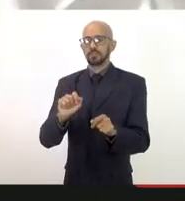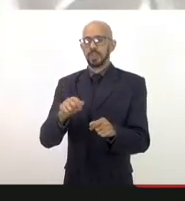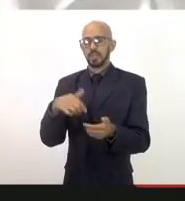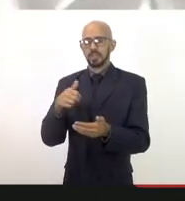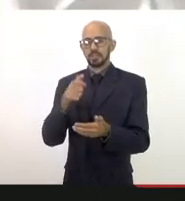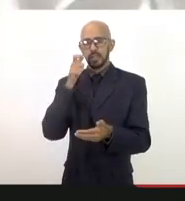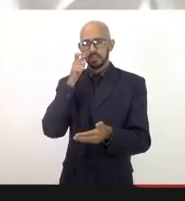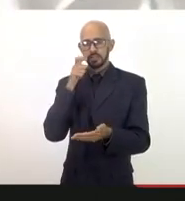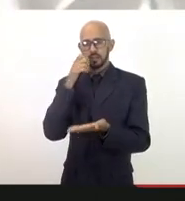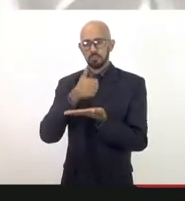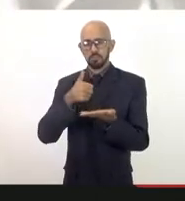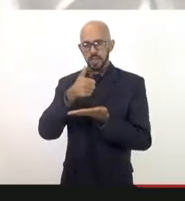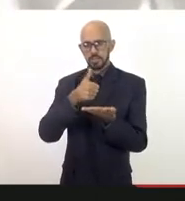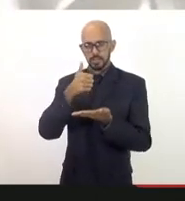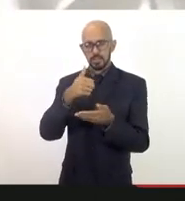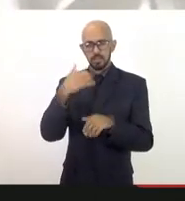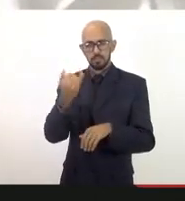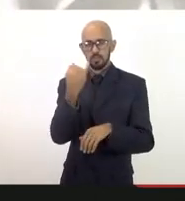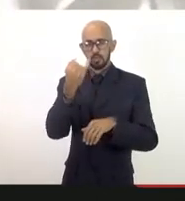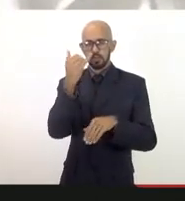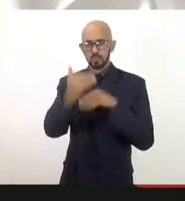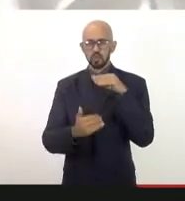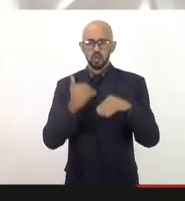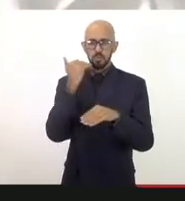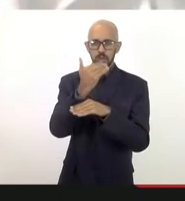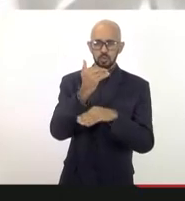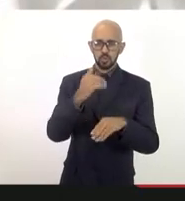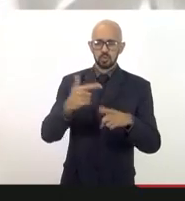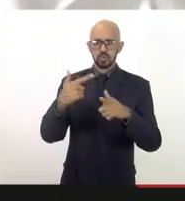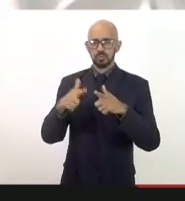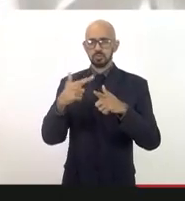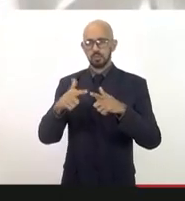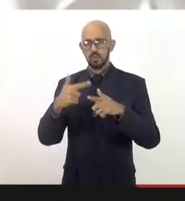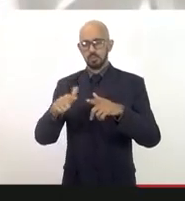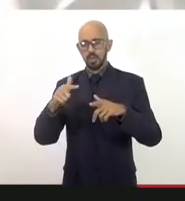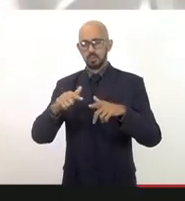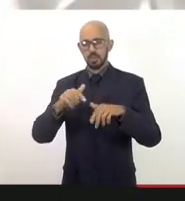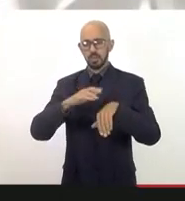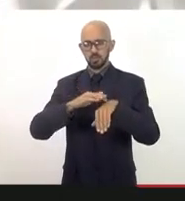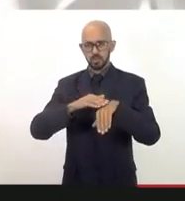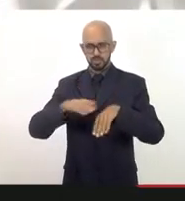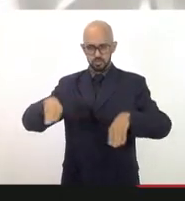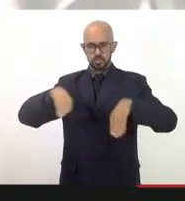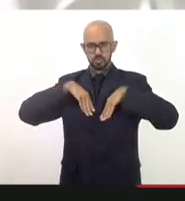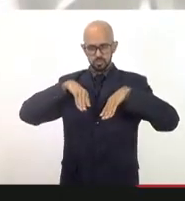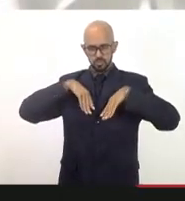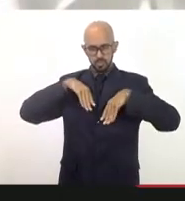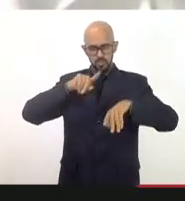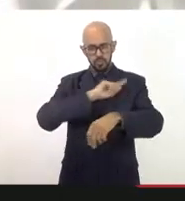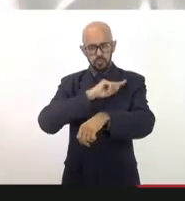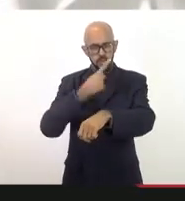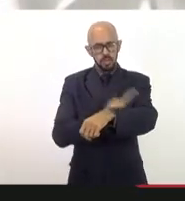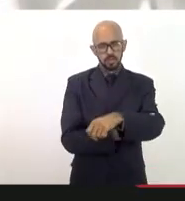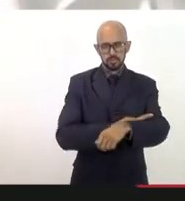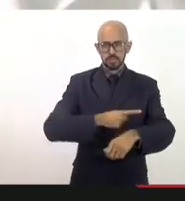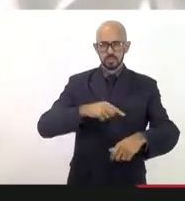quanto é importante, sobretudo no caso da tuberculose, o fortalecimento dessas relações